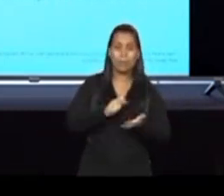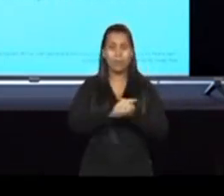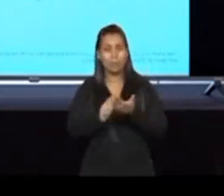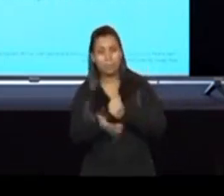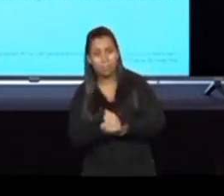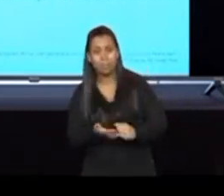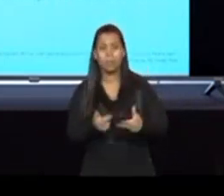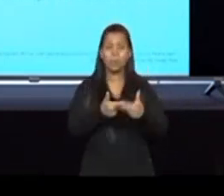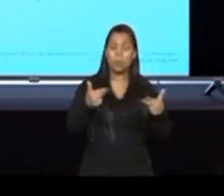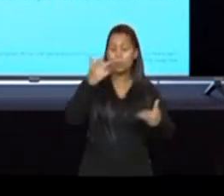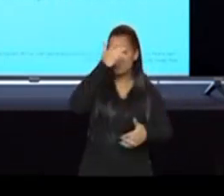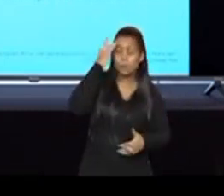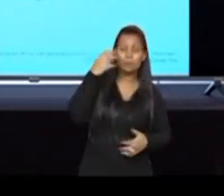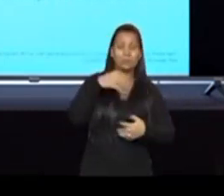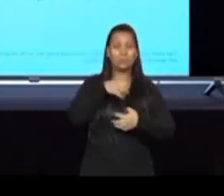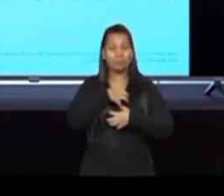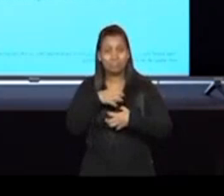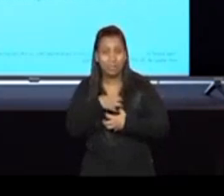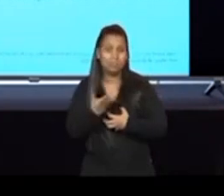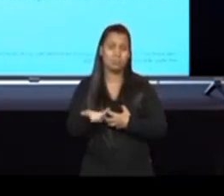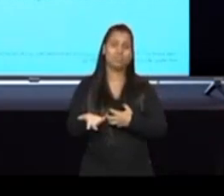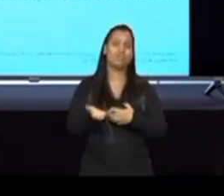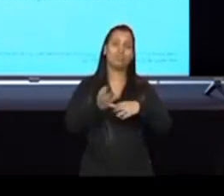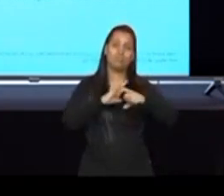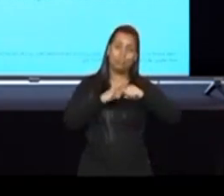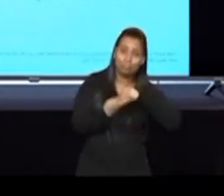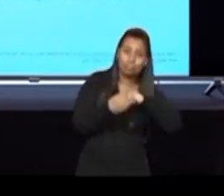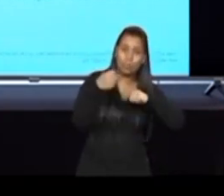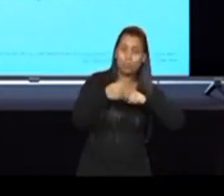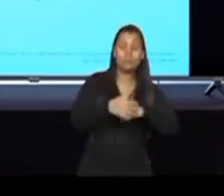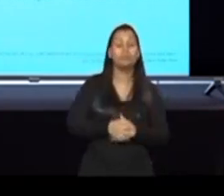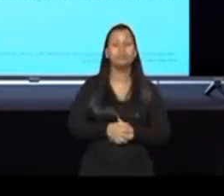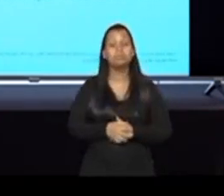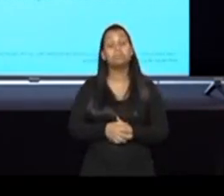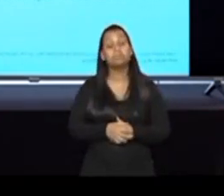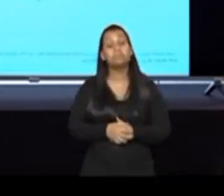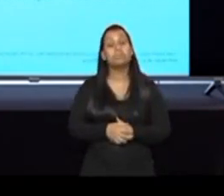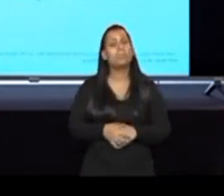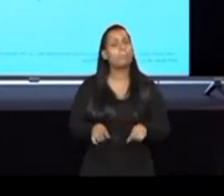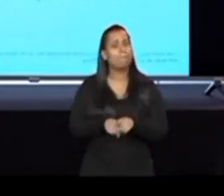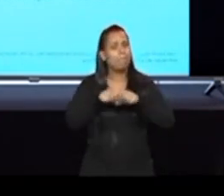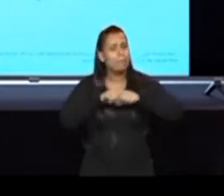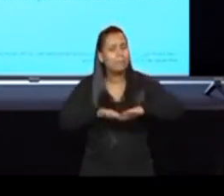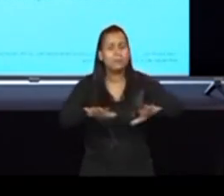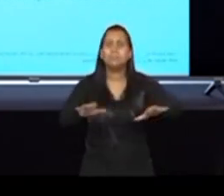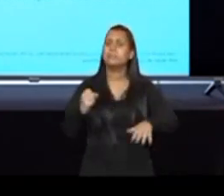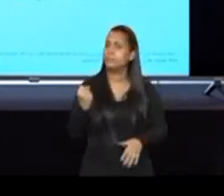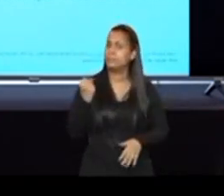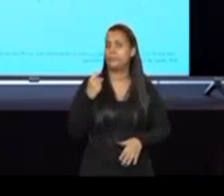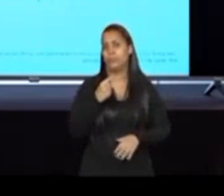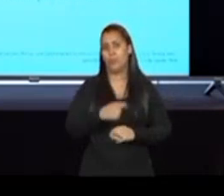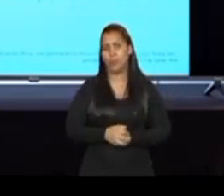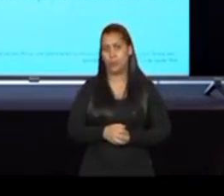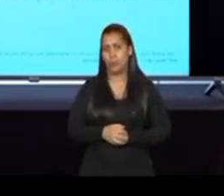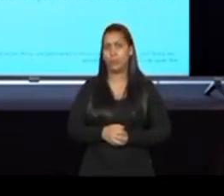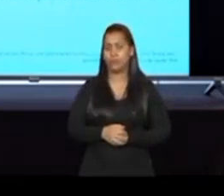se tem alguém que está com sintomas lá do Covid, para poder acionar o médico. Ainda assim, a pandemia está sendo muito forte